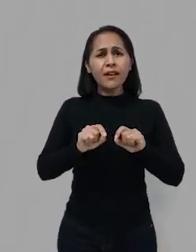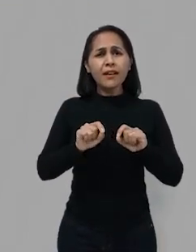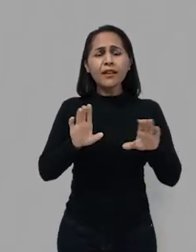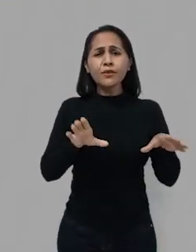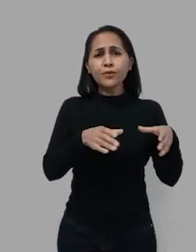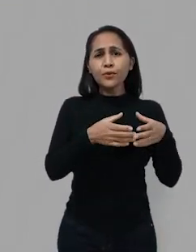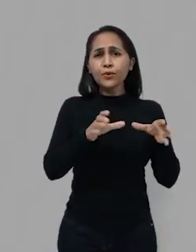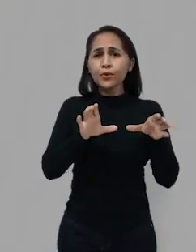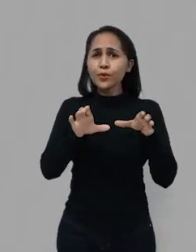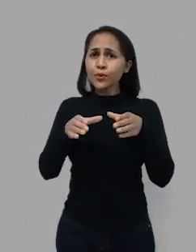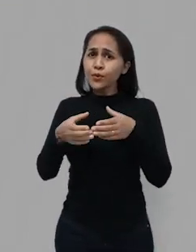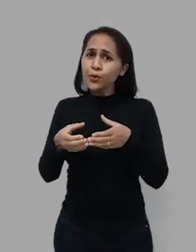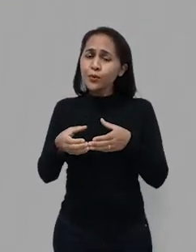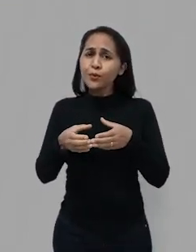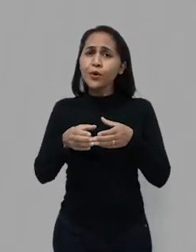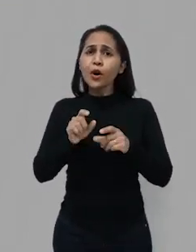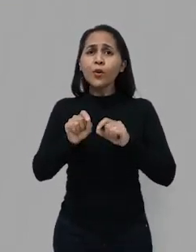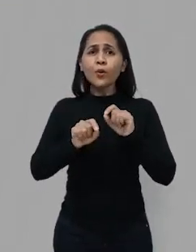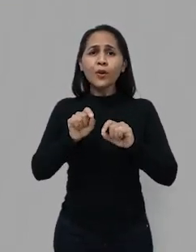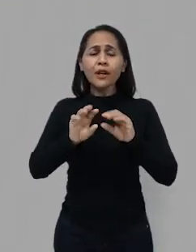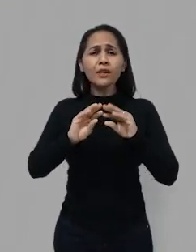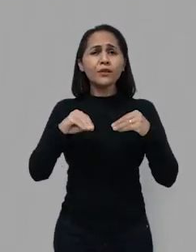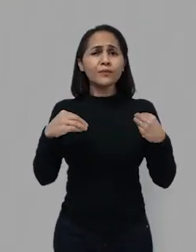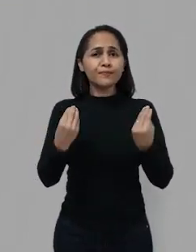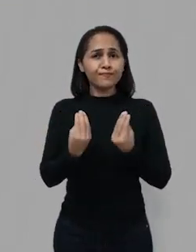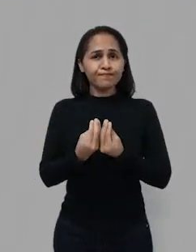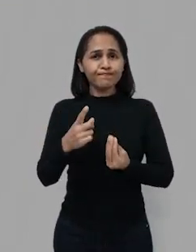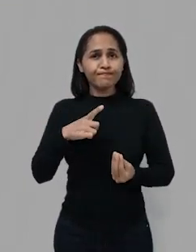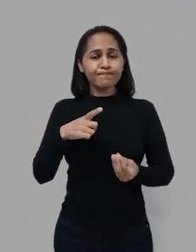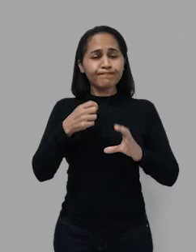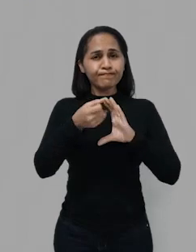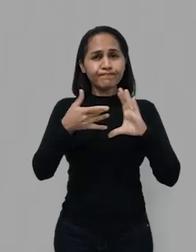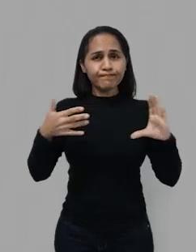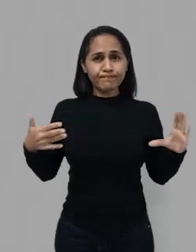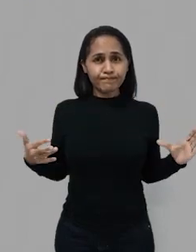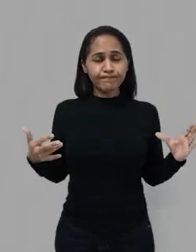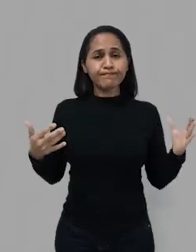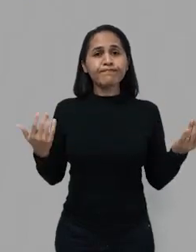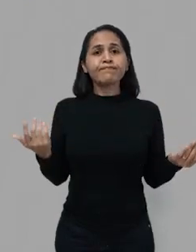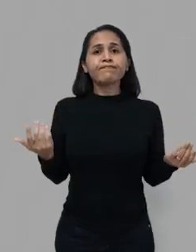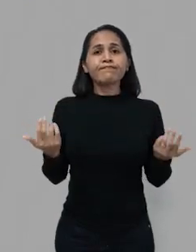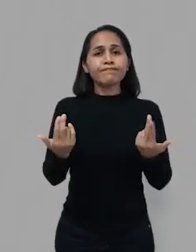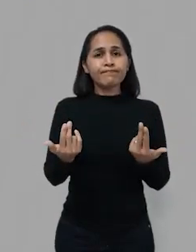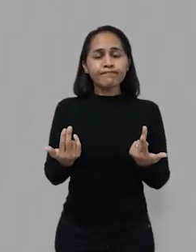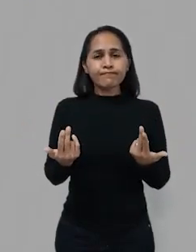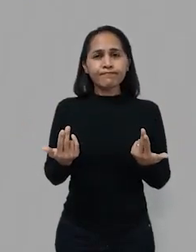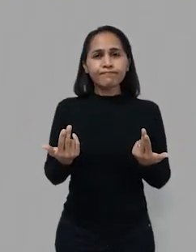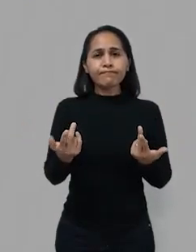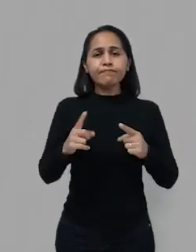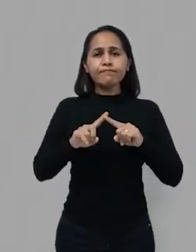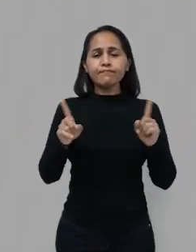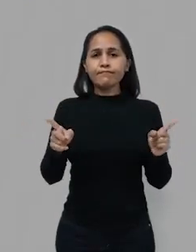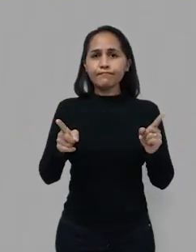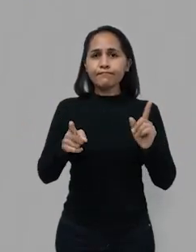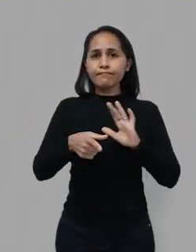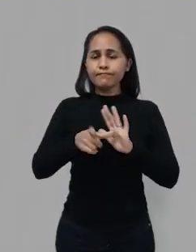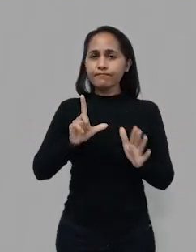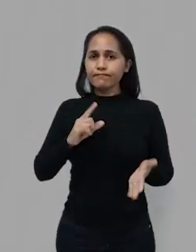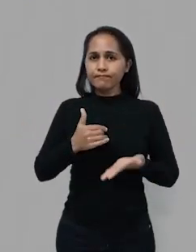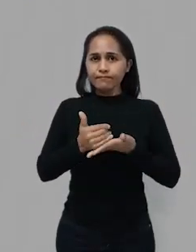de substâncias que vão apresentar características em comum. No entanto, antes de iniciarmos